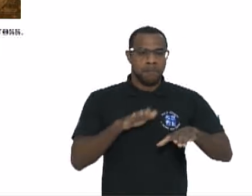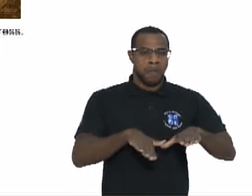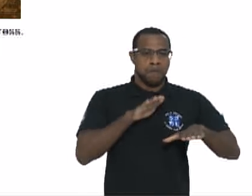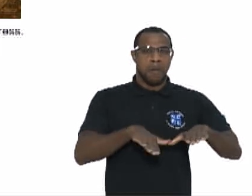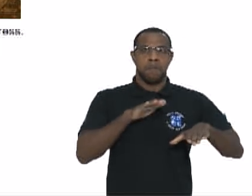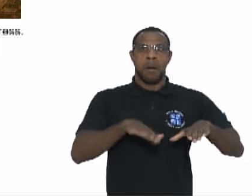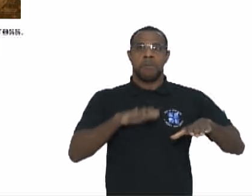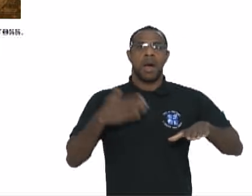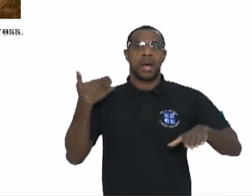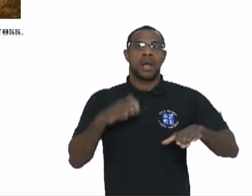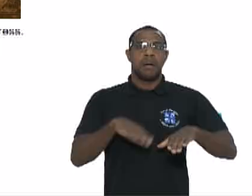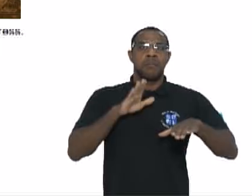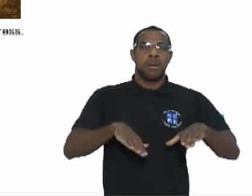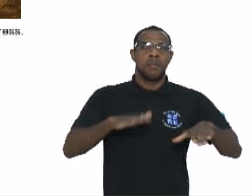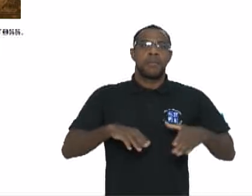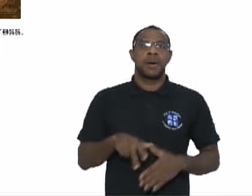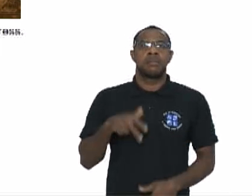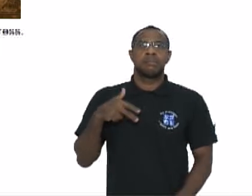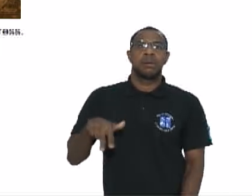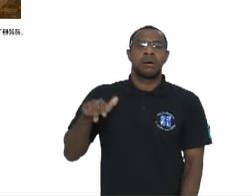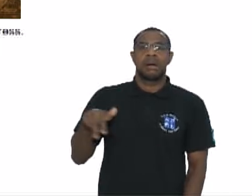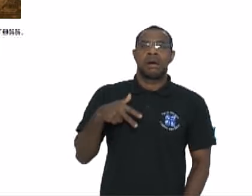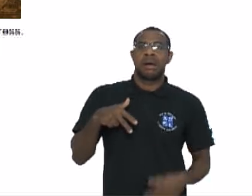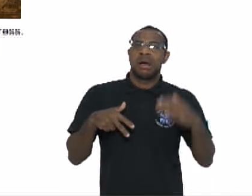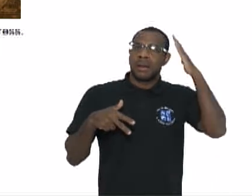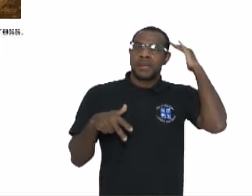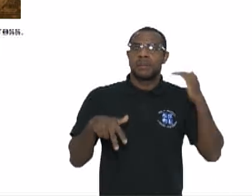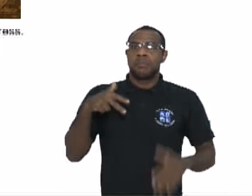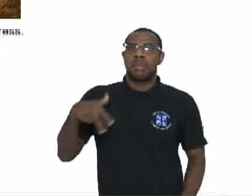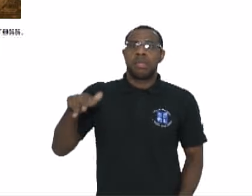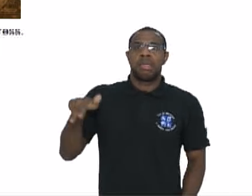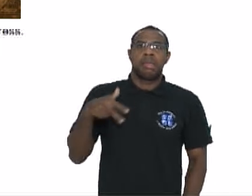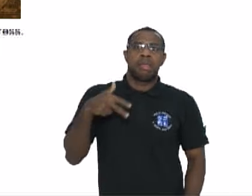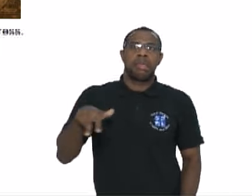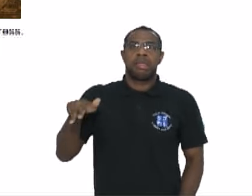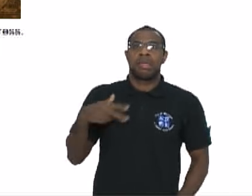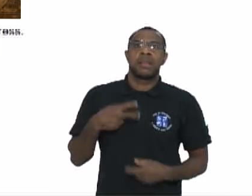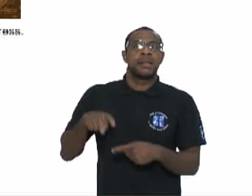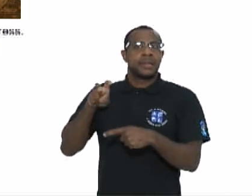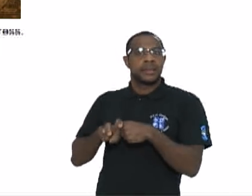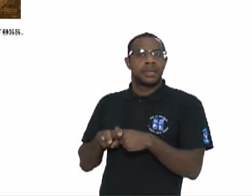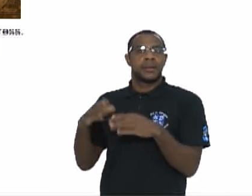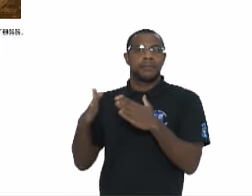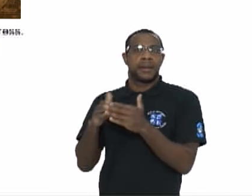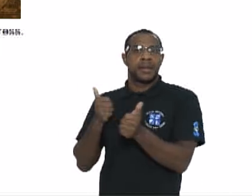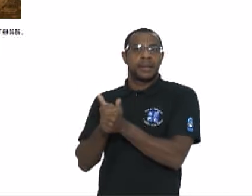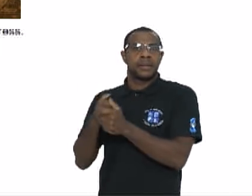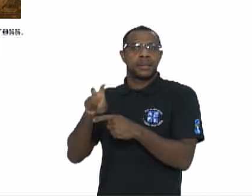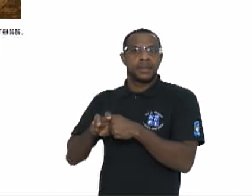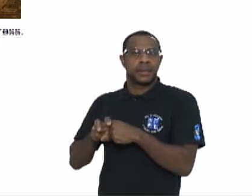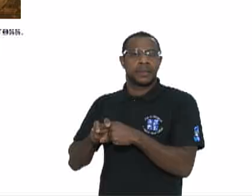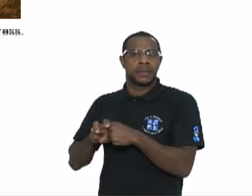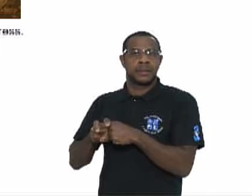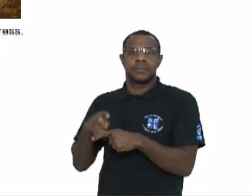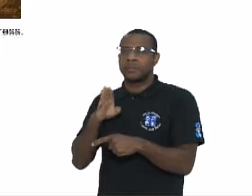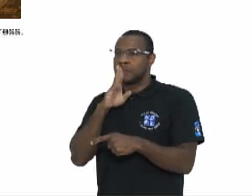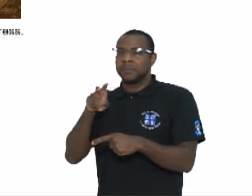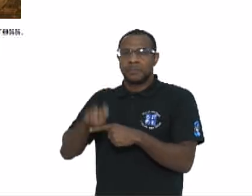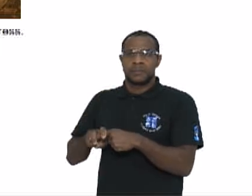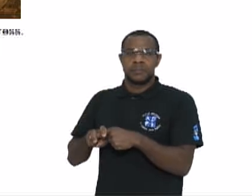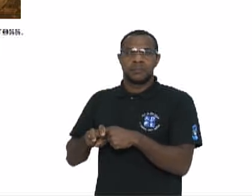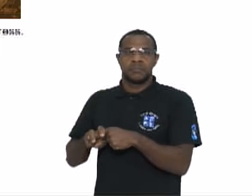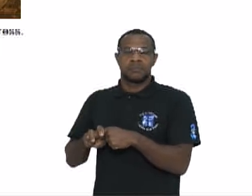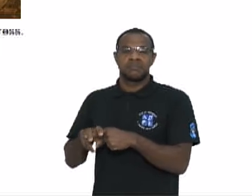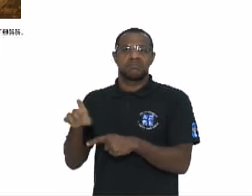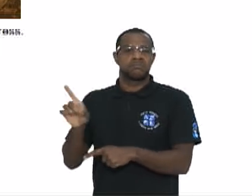A cabeça da menina flamejava. Sentada nos degraus de sua casa, ela suportava. Ninguém